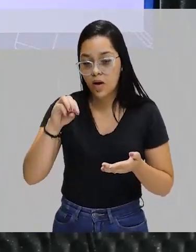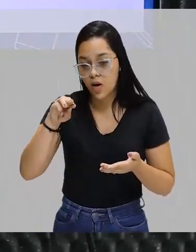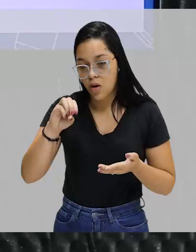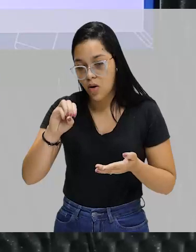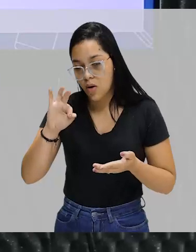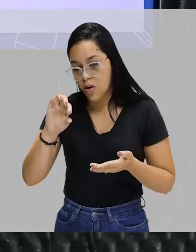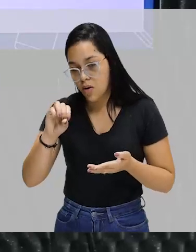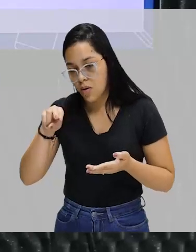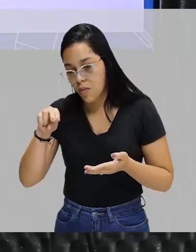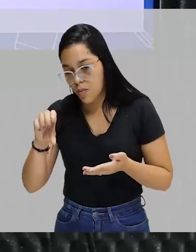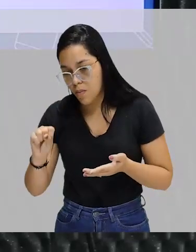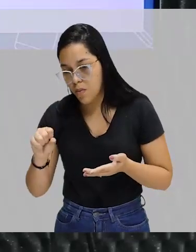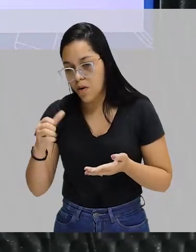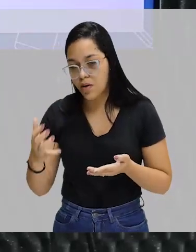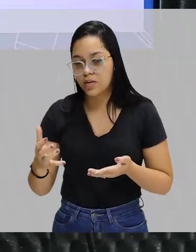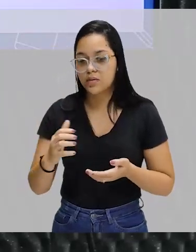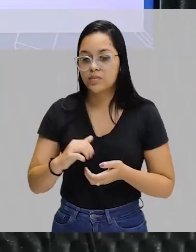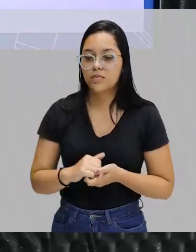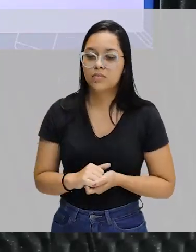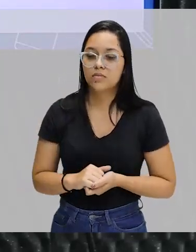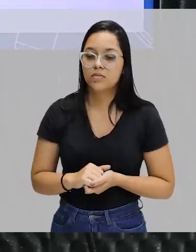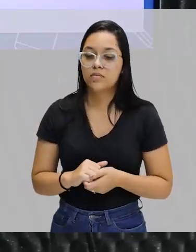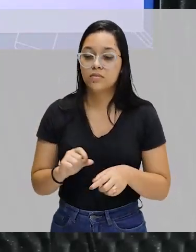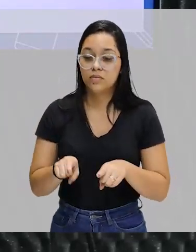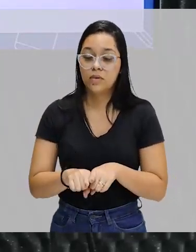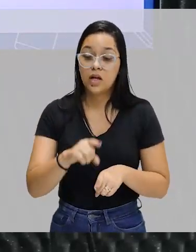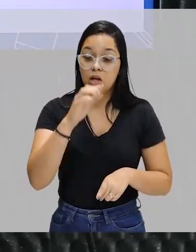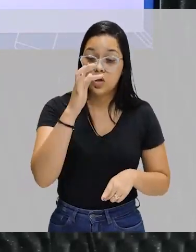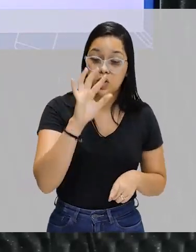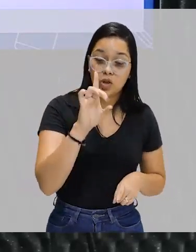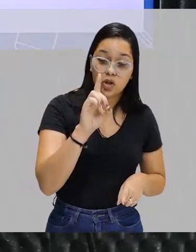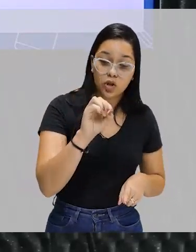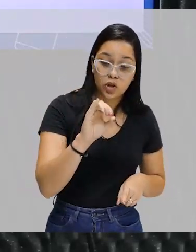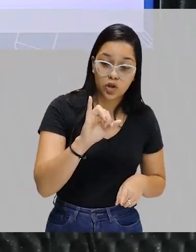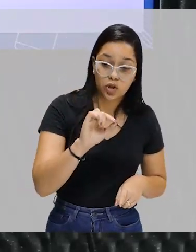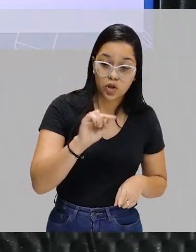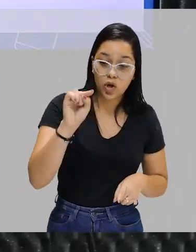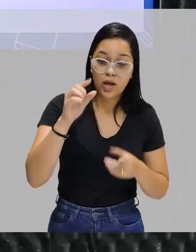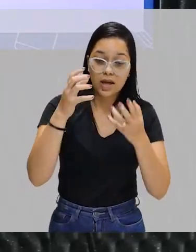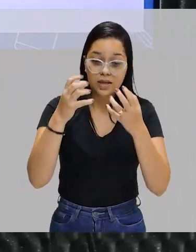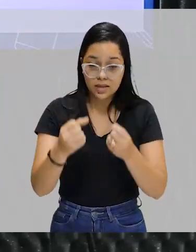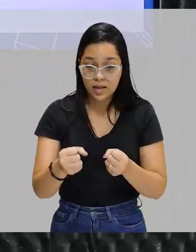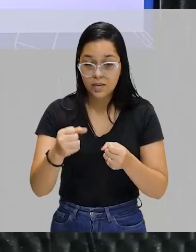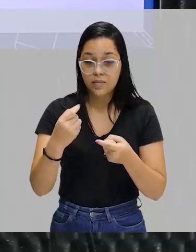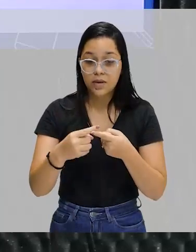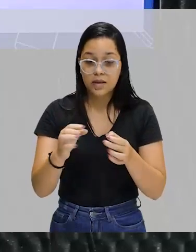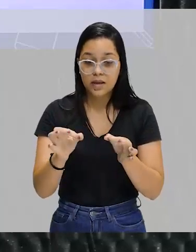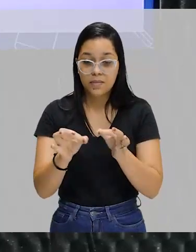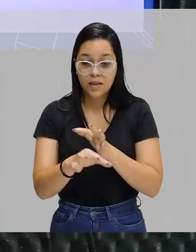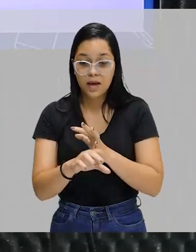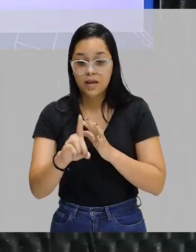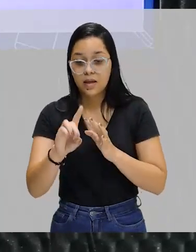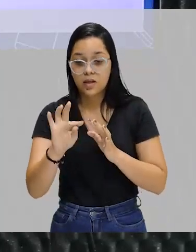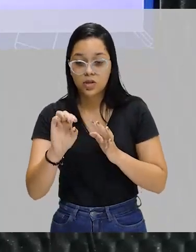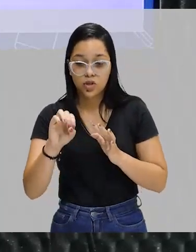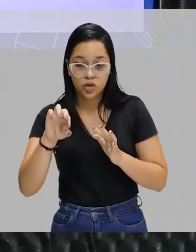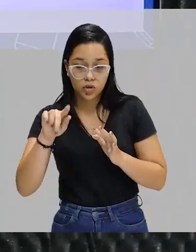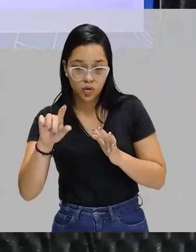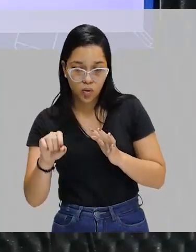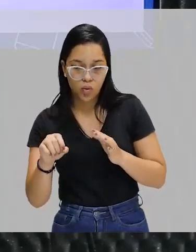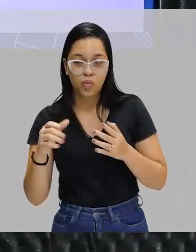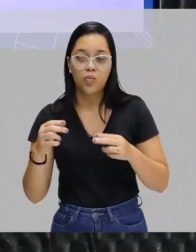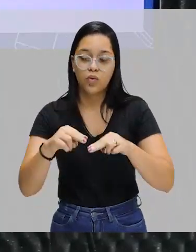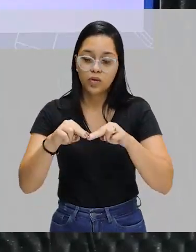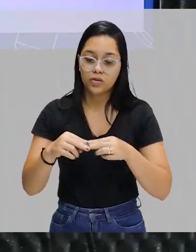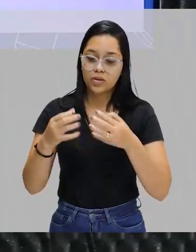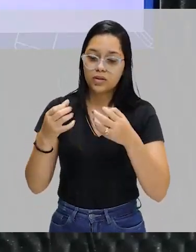homófonas, generalizando, né, homônimos, e dói recebe acento por ser uma oxítona terminada em ditongo aberto, né? Então, por